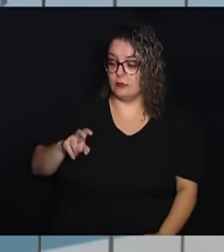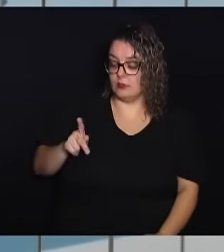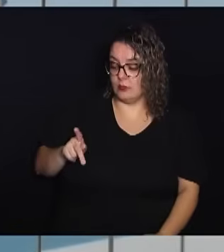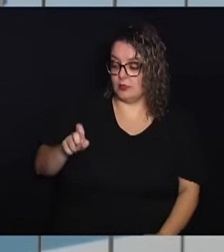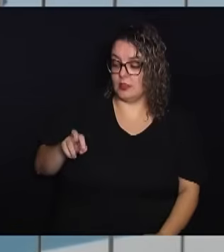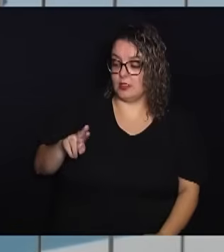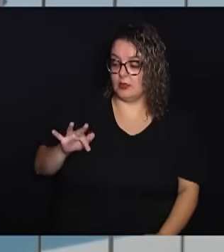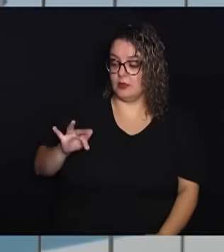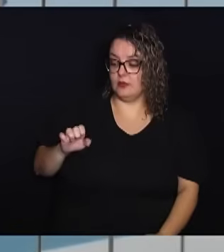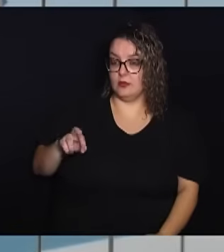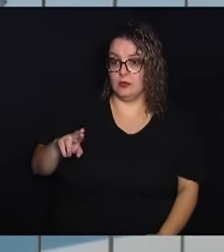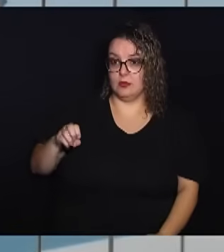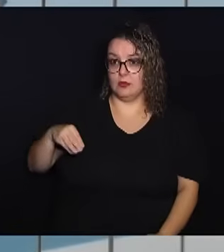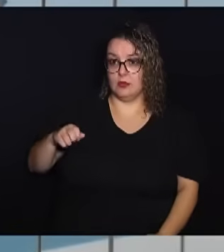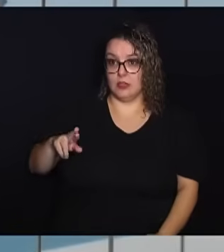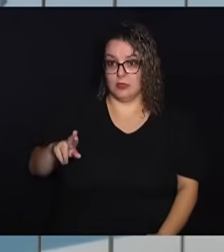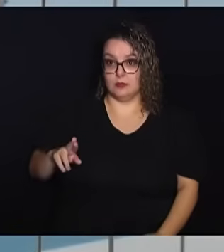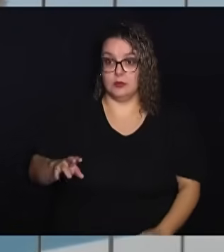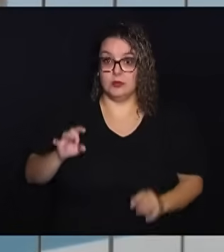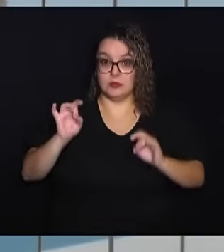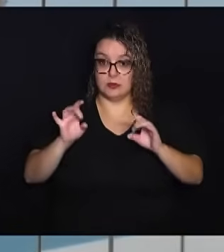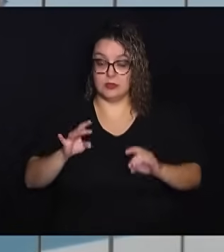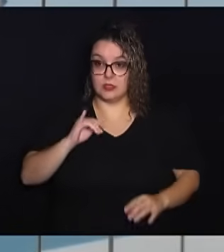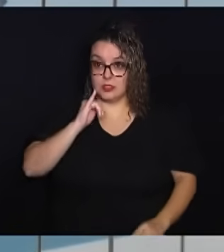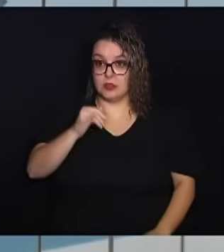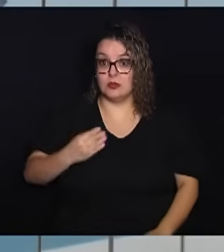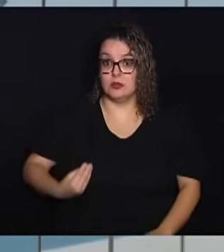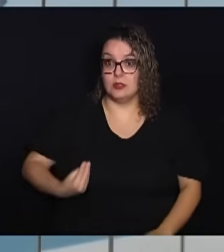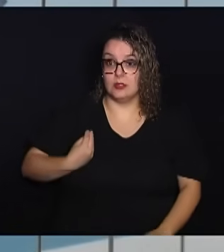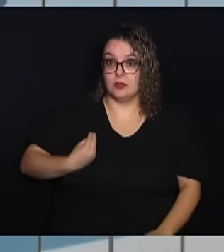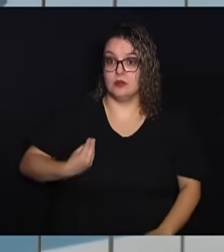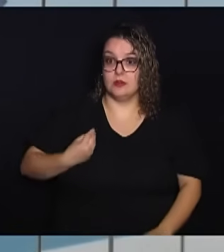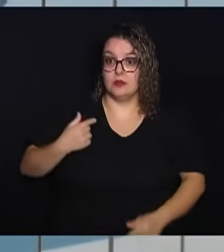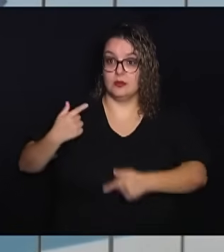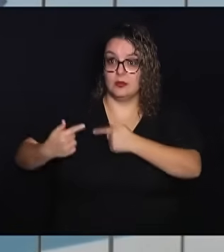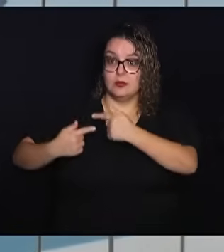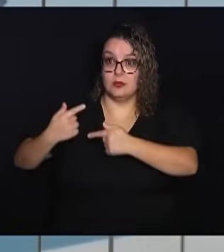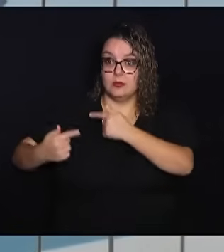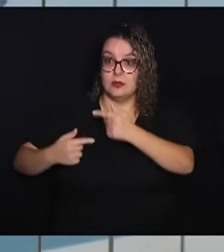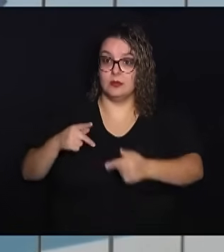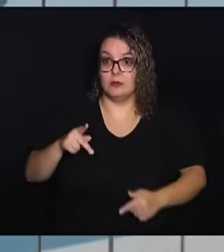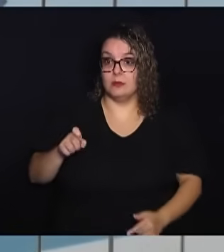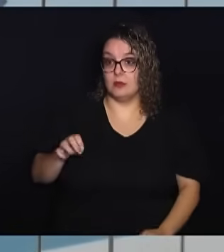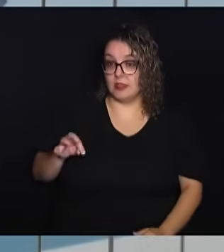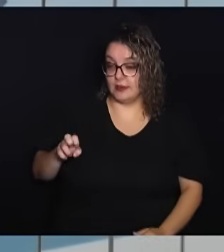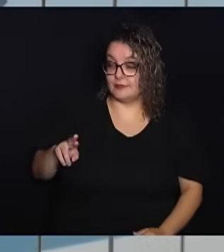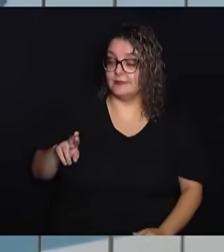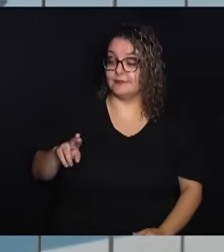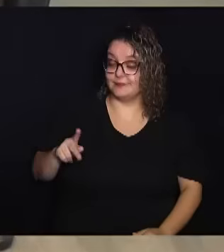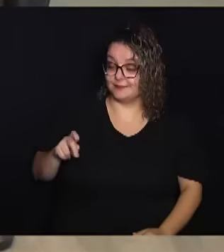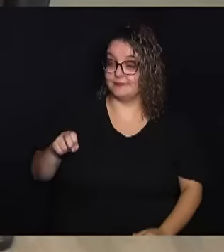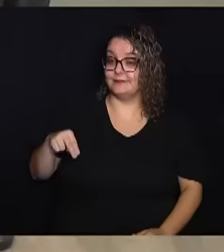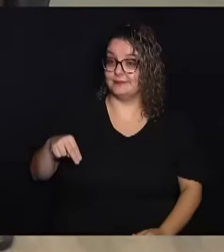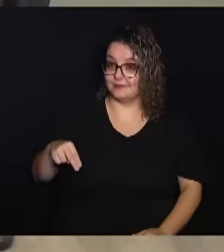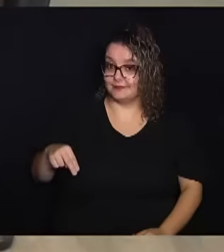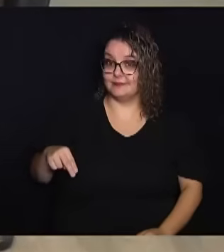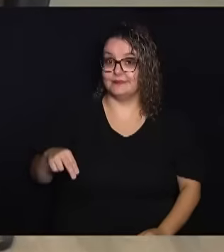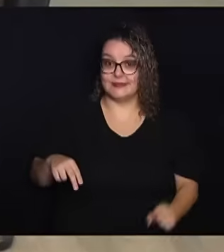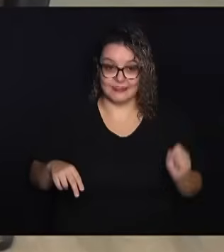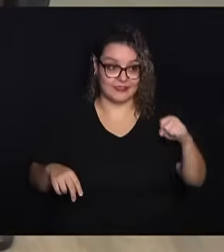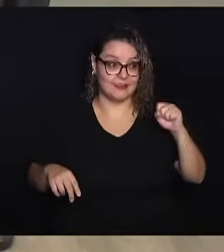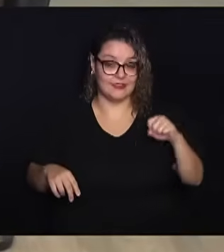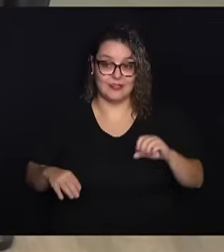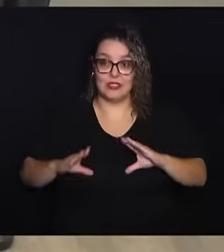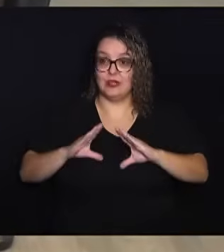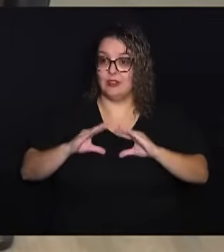Os especialistas dizem que nós estamos vivendo a geração Peter Pan, né? A geração que está em busca de conforto